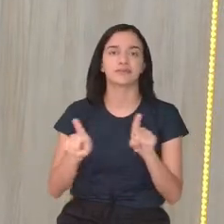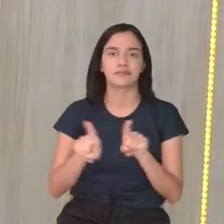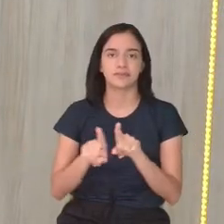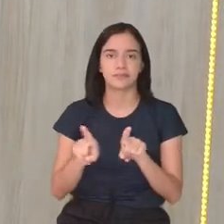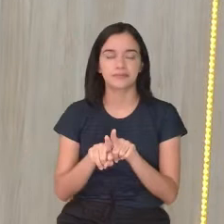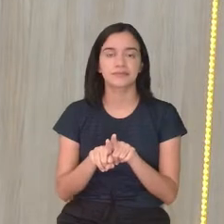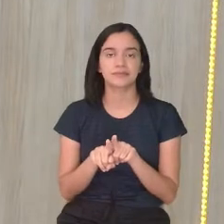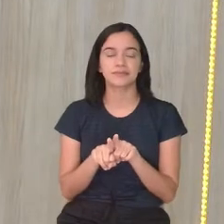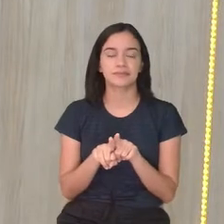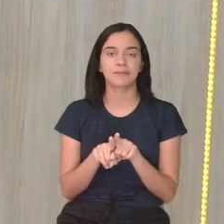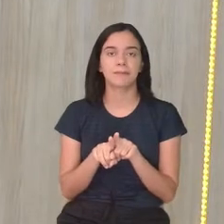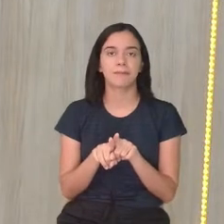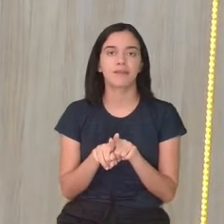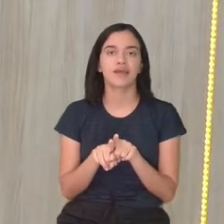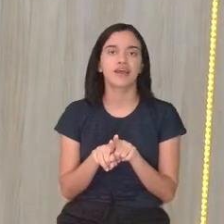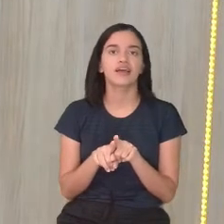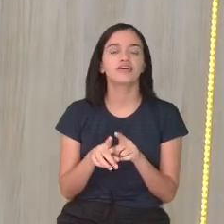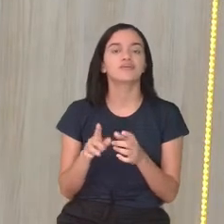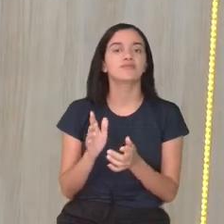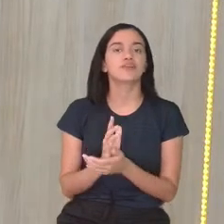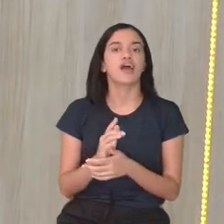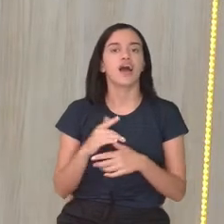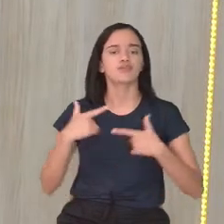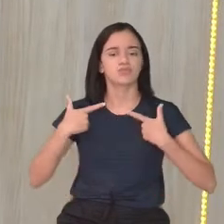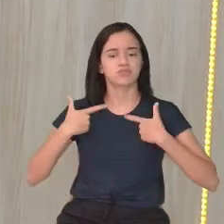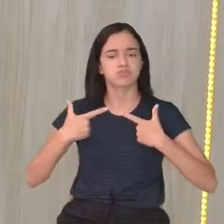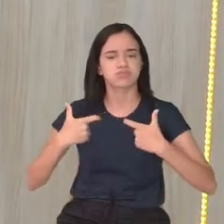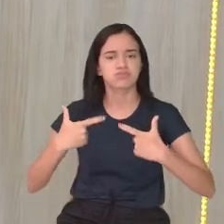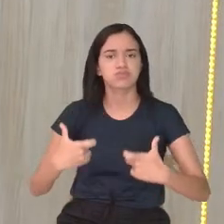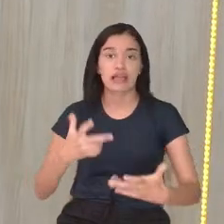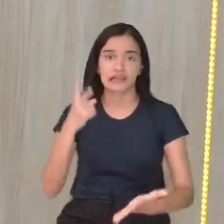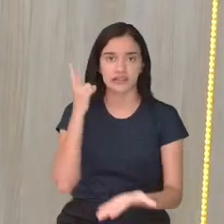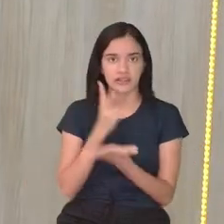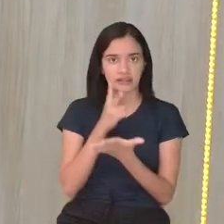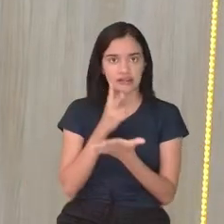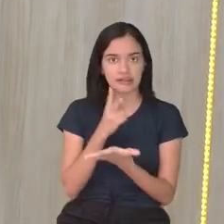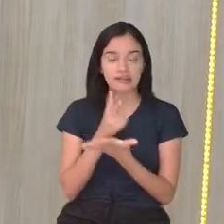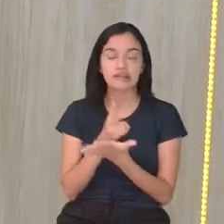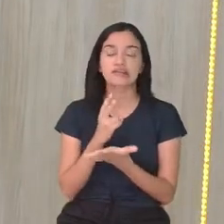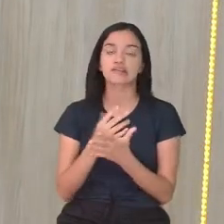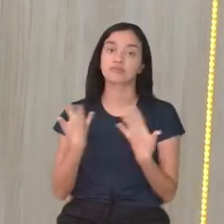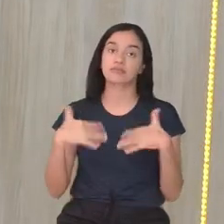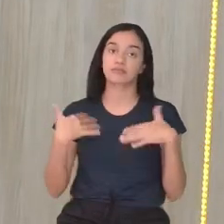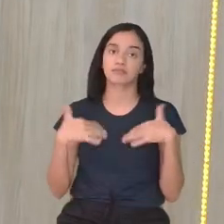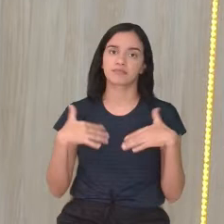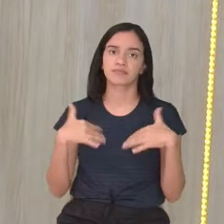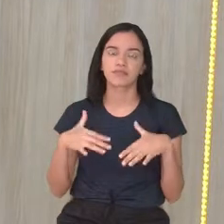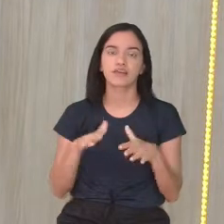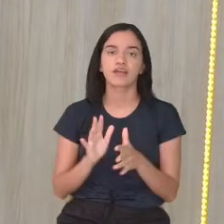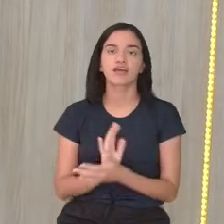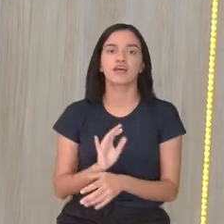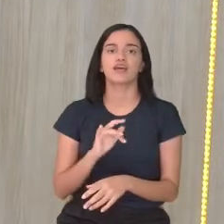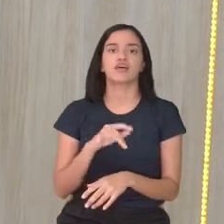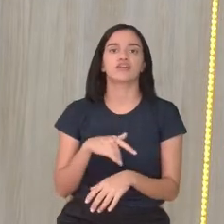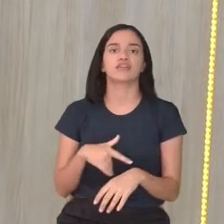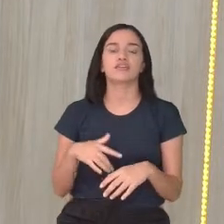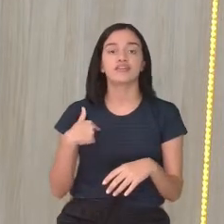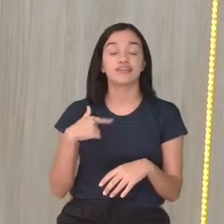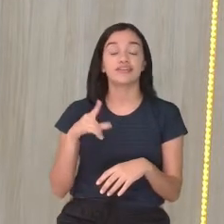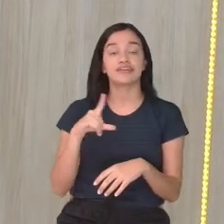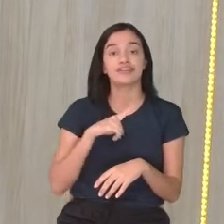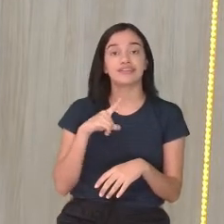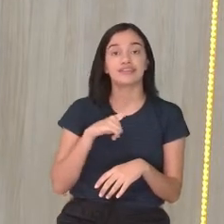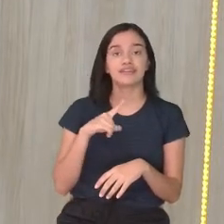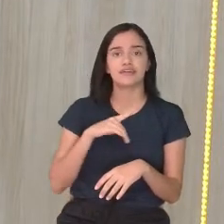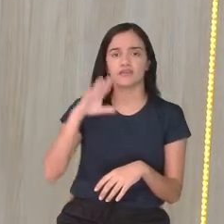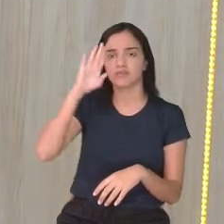Que as guerras eram muito frequentes, né? Essa questão do domínio de território,